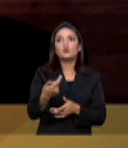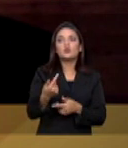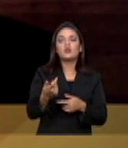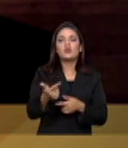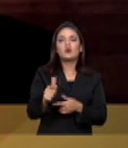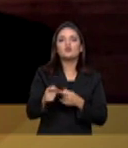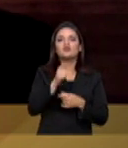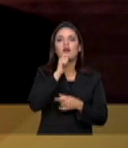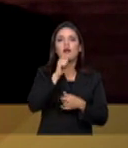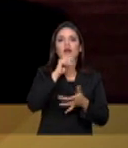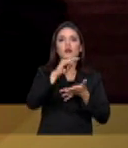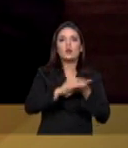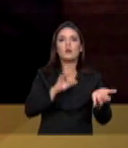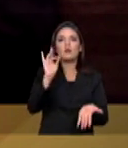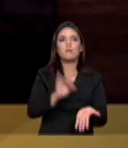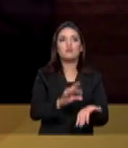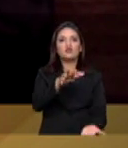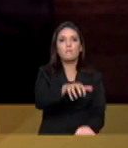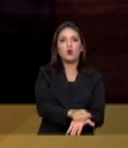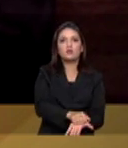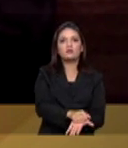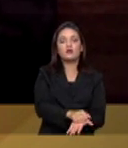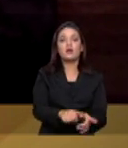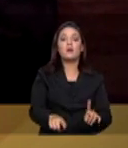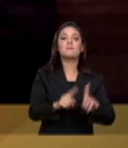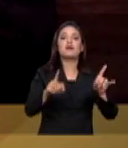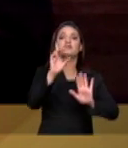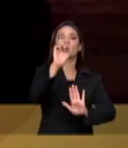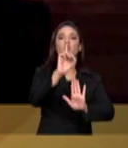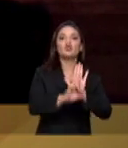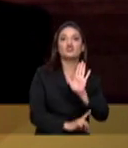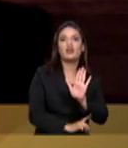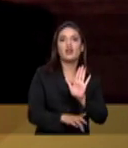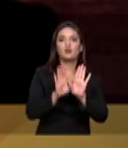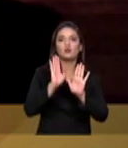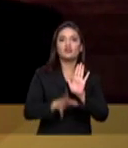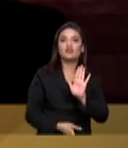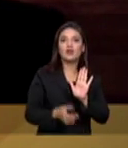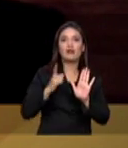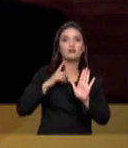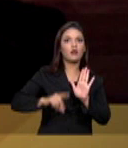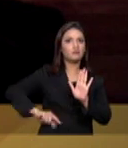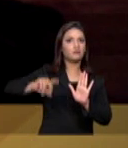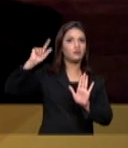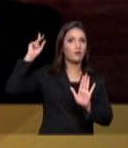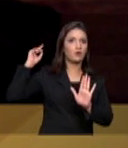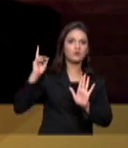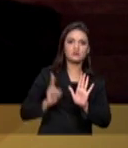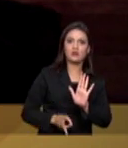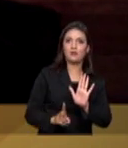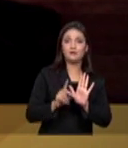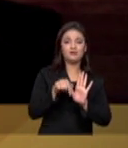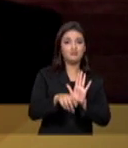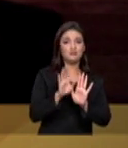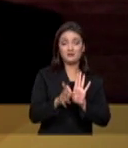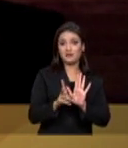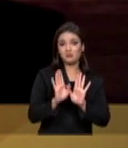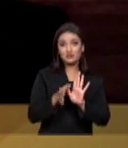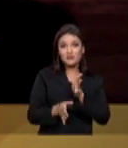possessório é uma vez que se trata de direito congênito como dos primeiros ocupantes